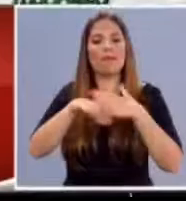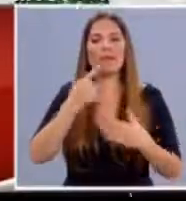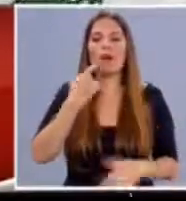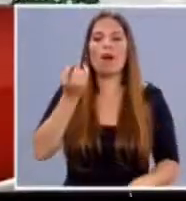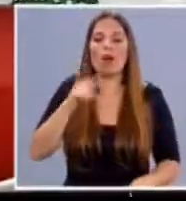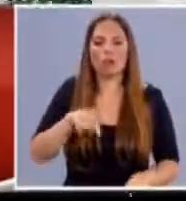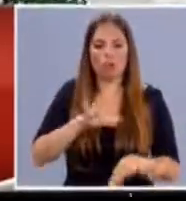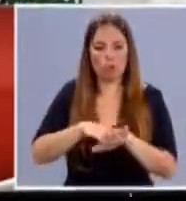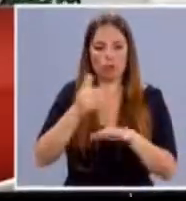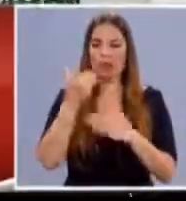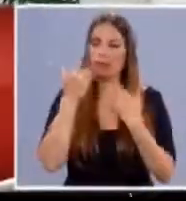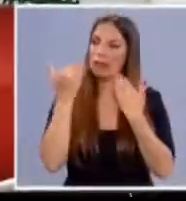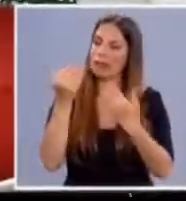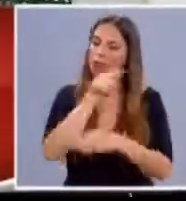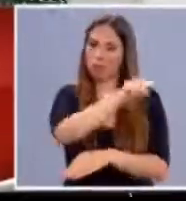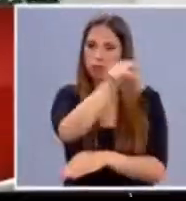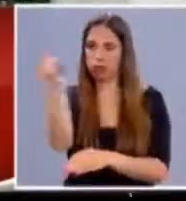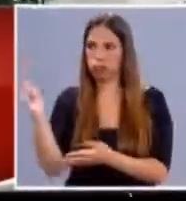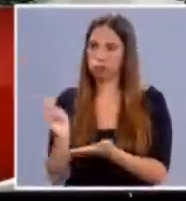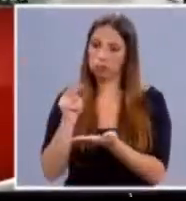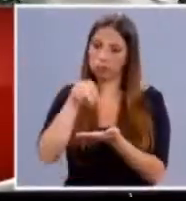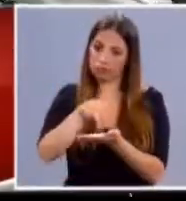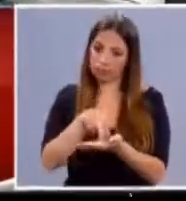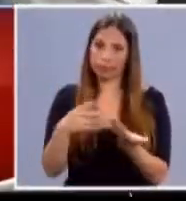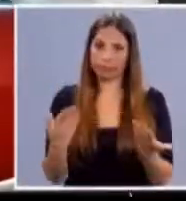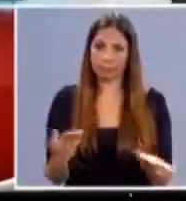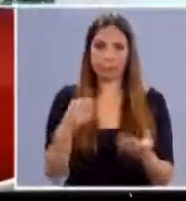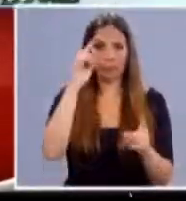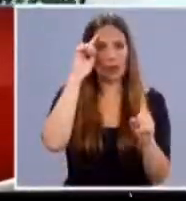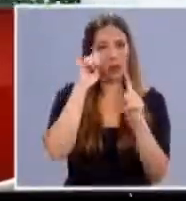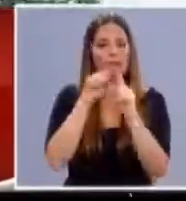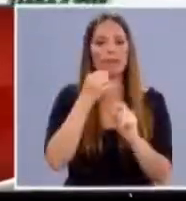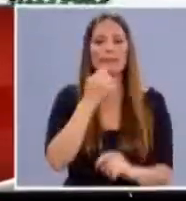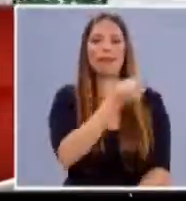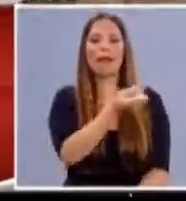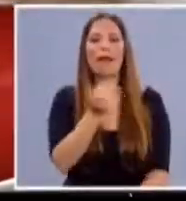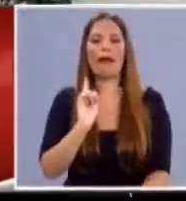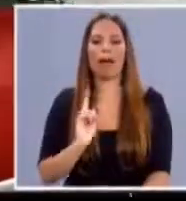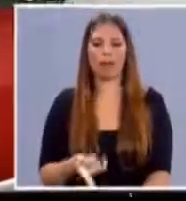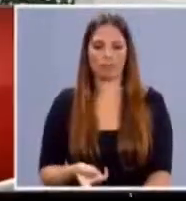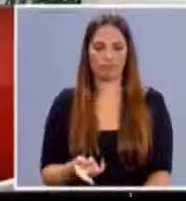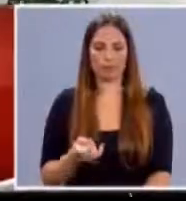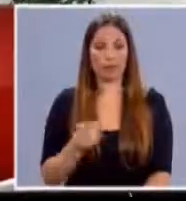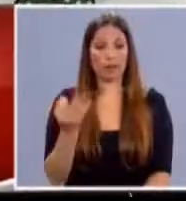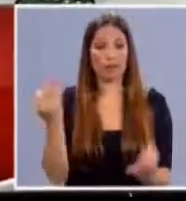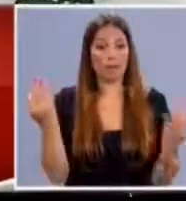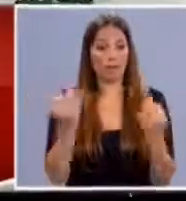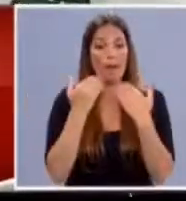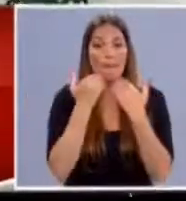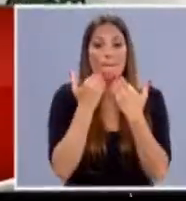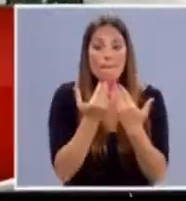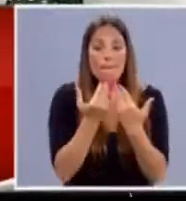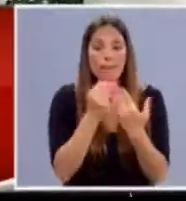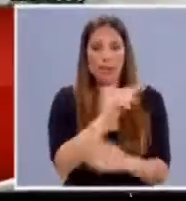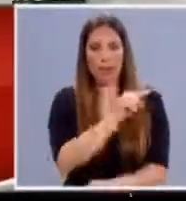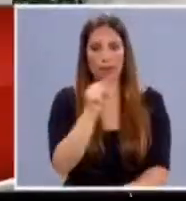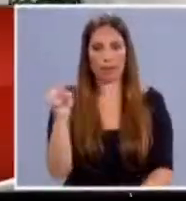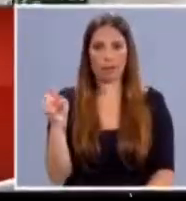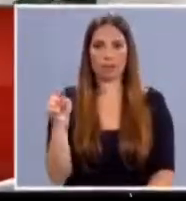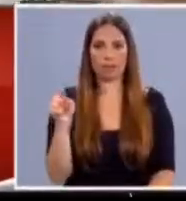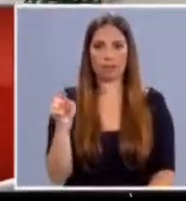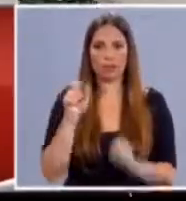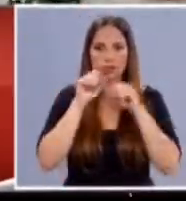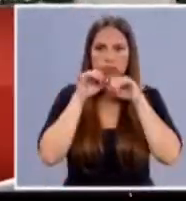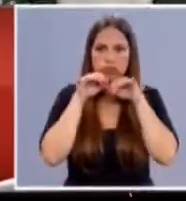agradecemos a vossa presença. E então, para lhes dizer e transmitir o seguinte, e apelando a que façam e